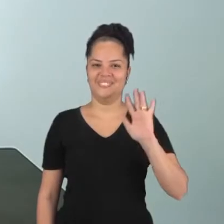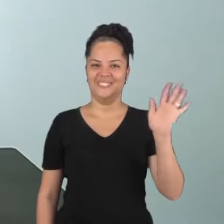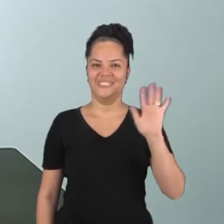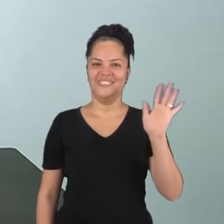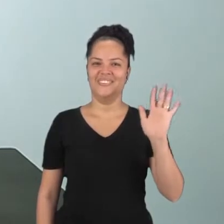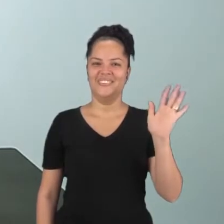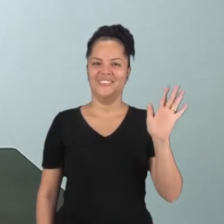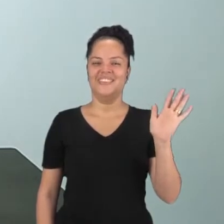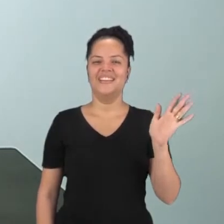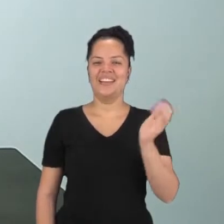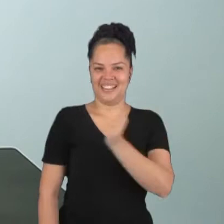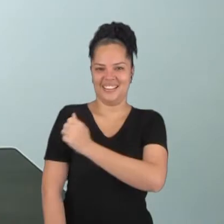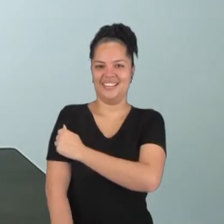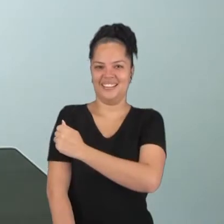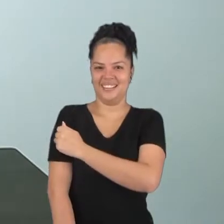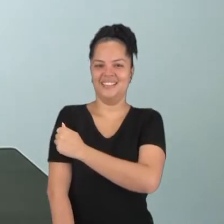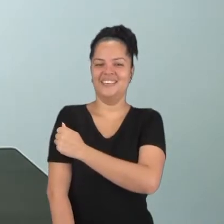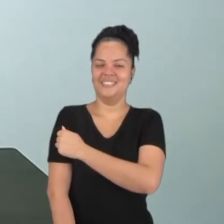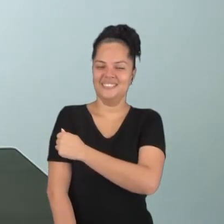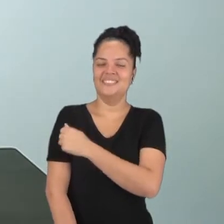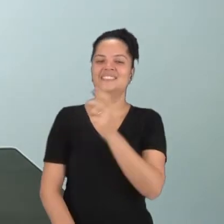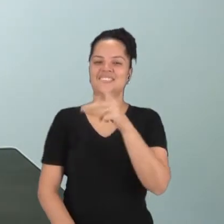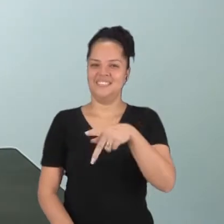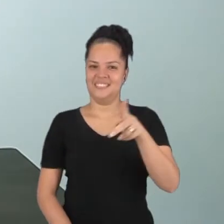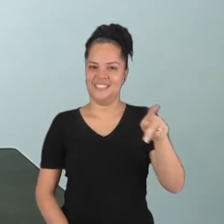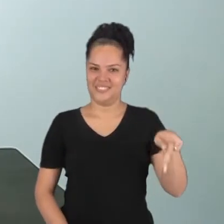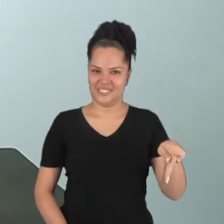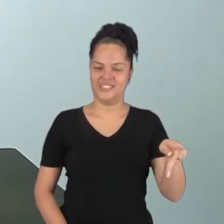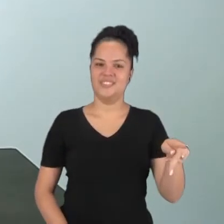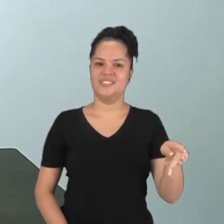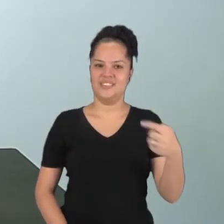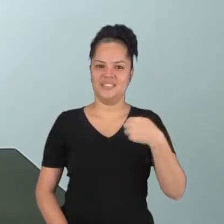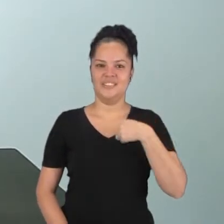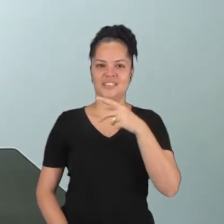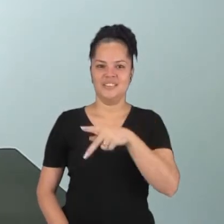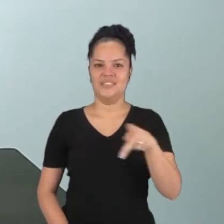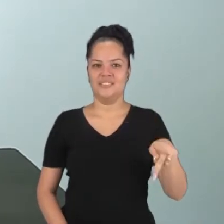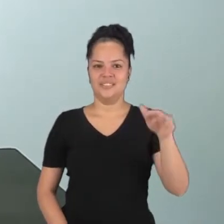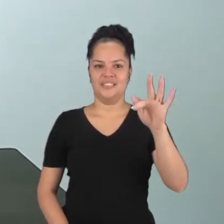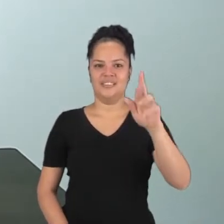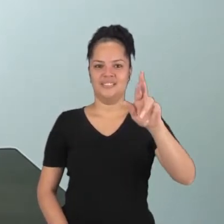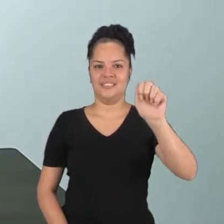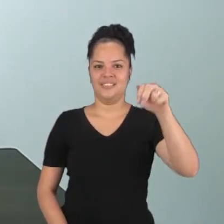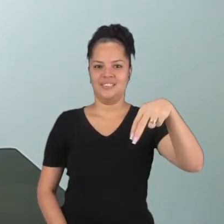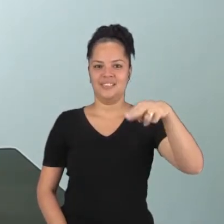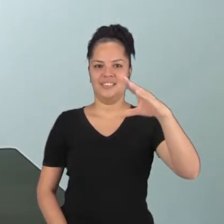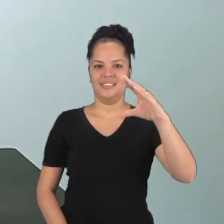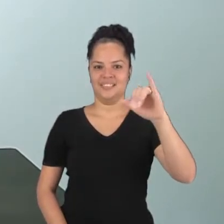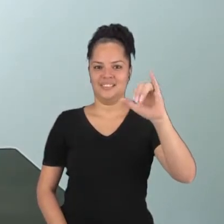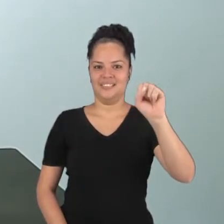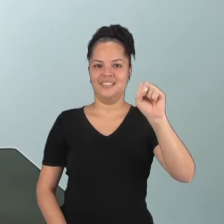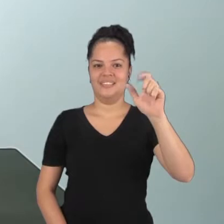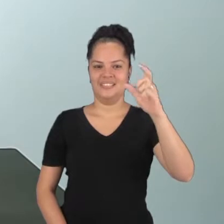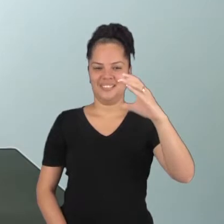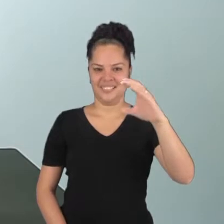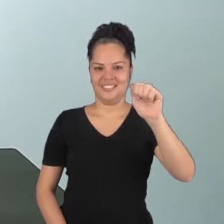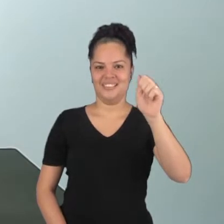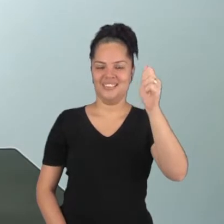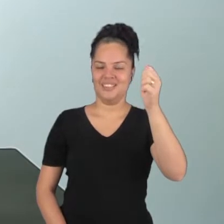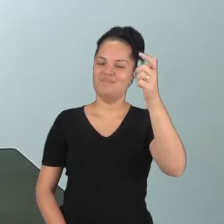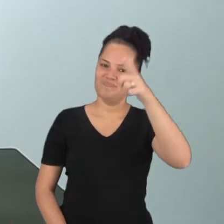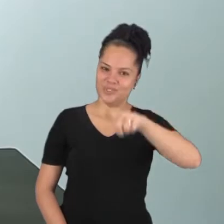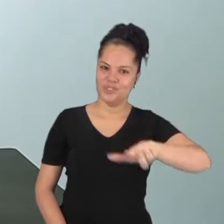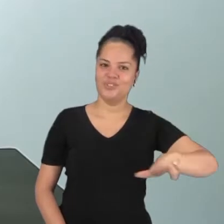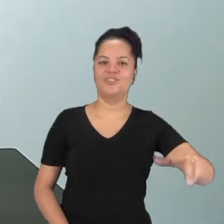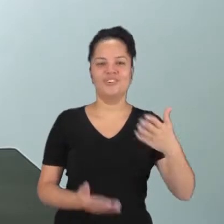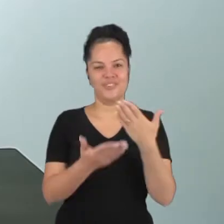Olá, queridos alunos, queridos professores, sou a professora Francisca e estou aqui mais uma vez para